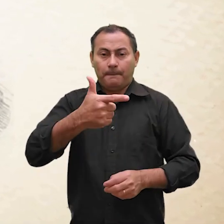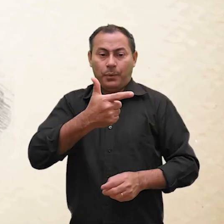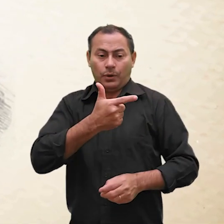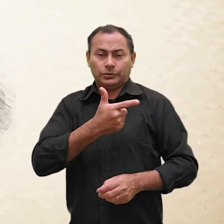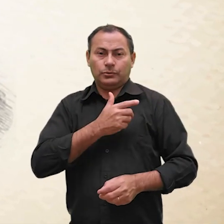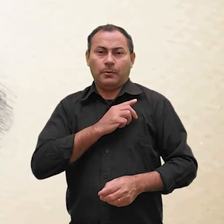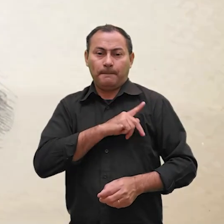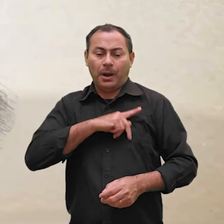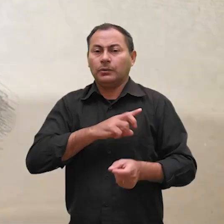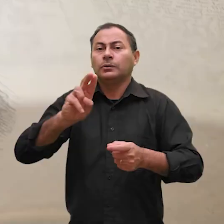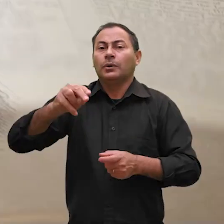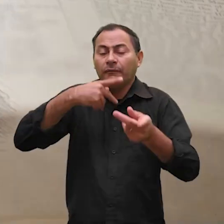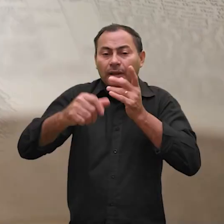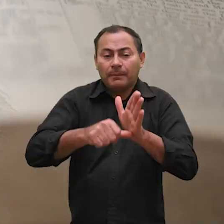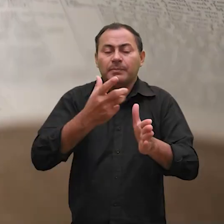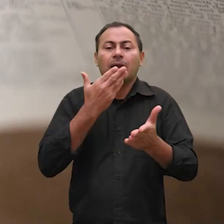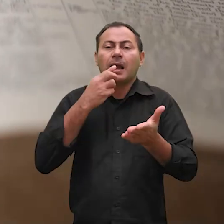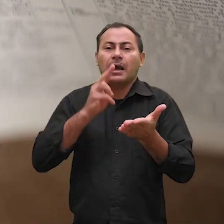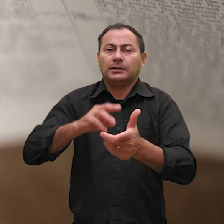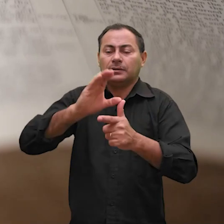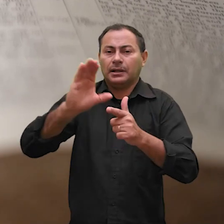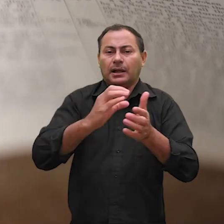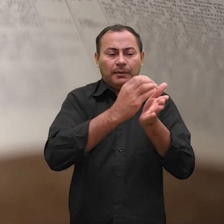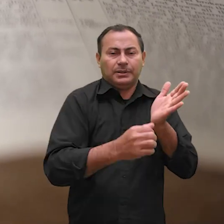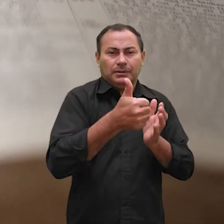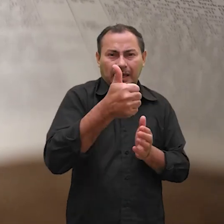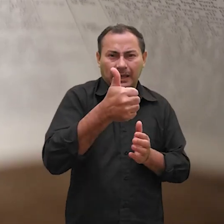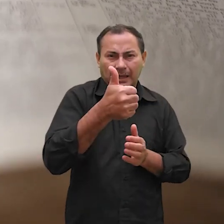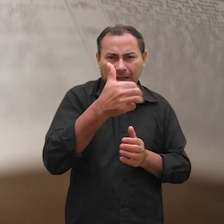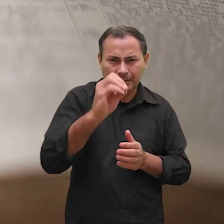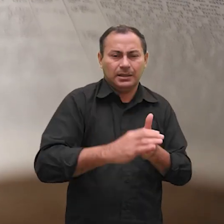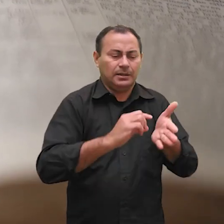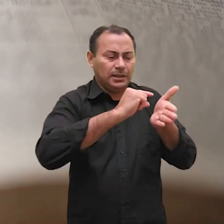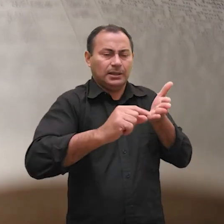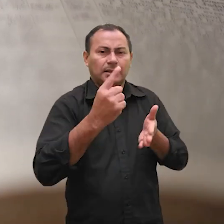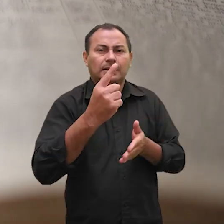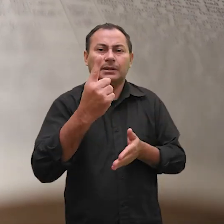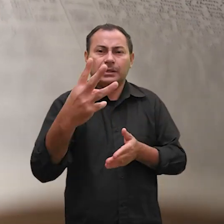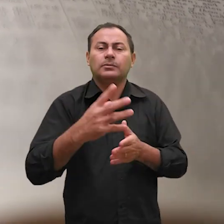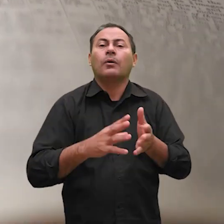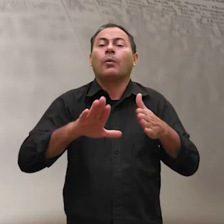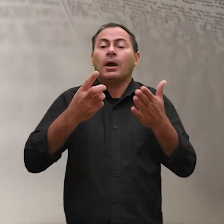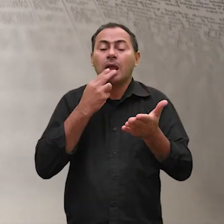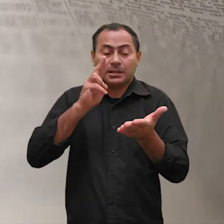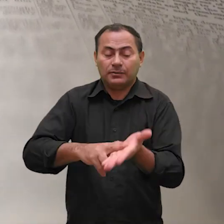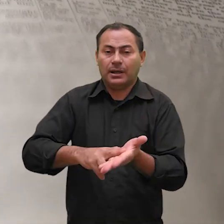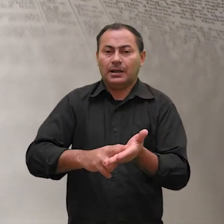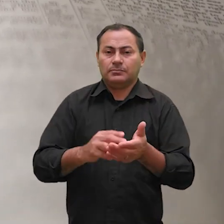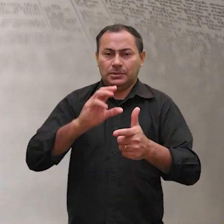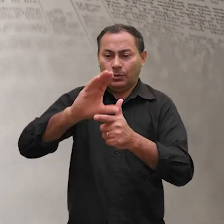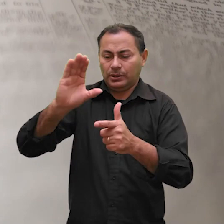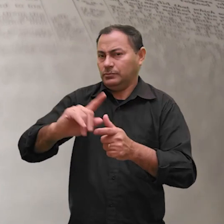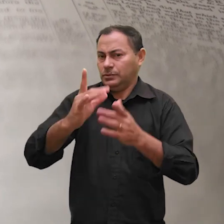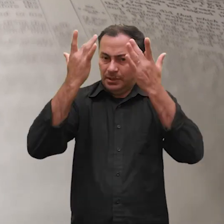que o apóstolo Paulo nunca ouviu falar em 1 Coríntios capítulo 10, verso 13, porque quando ele escreveu a carta de Corinto, ele